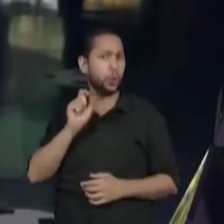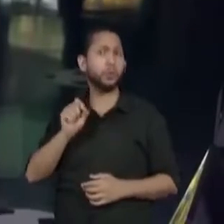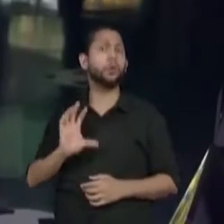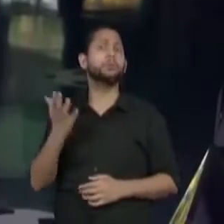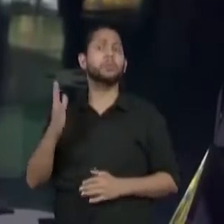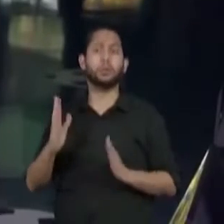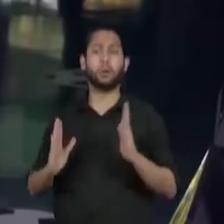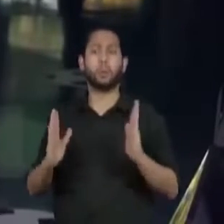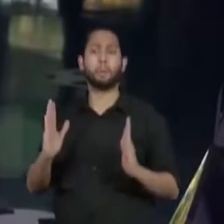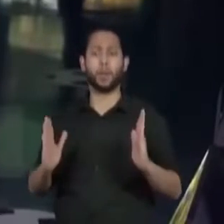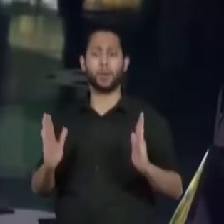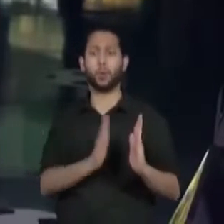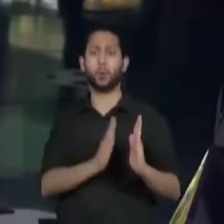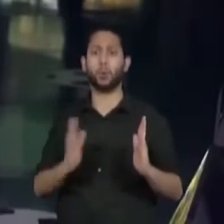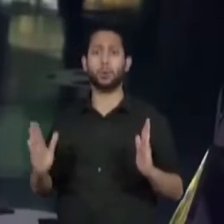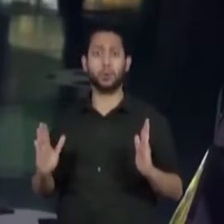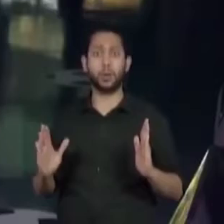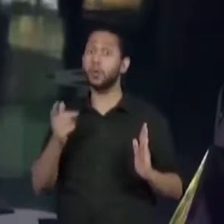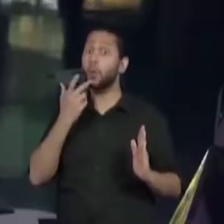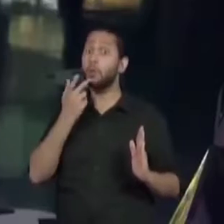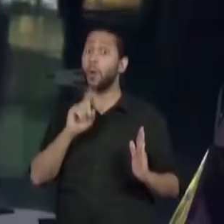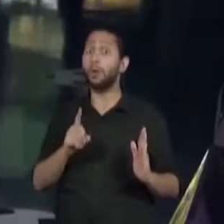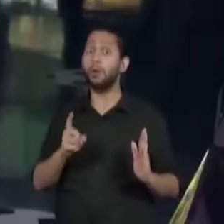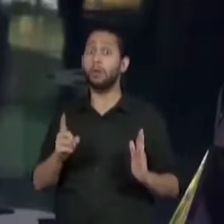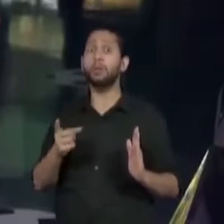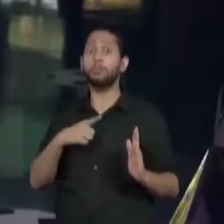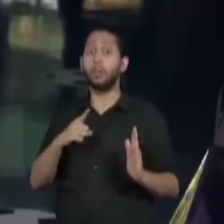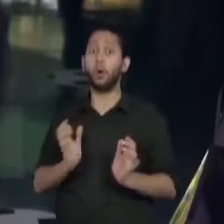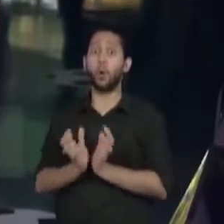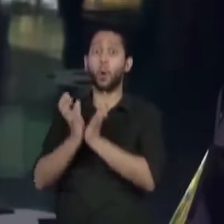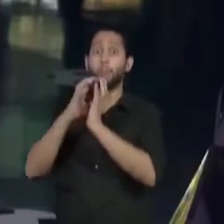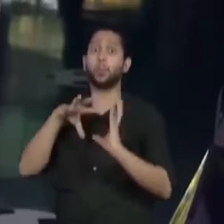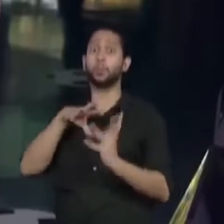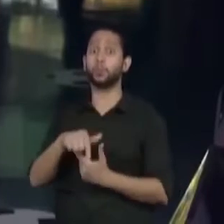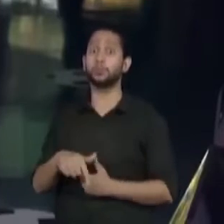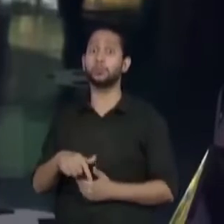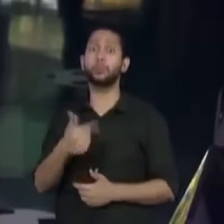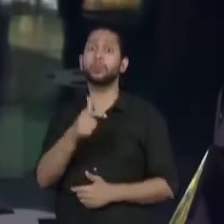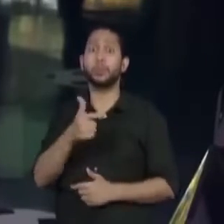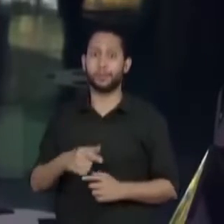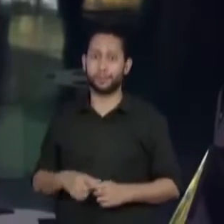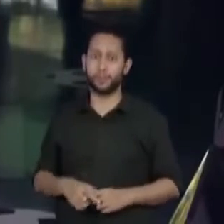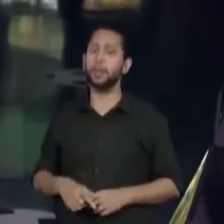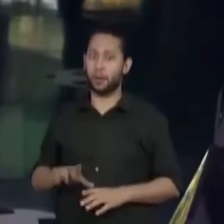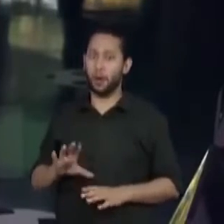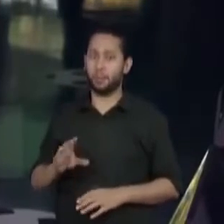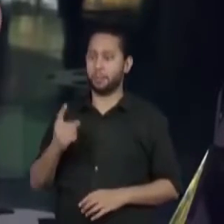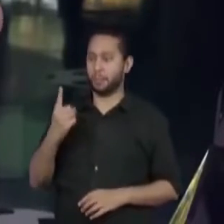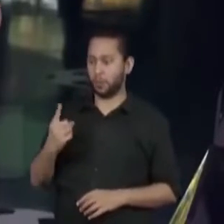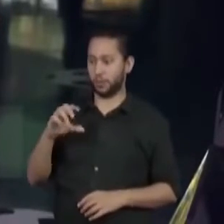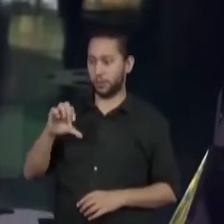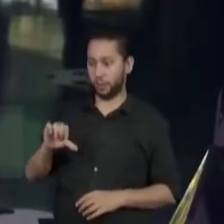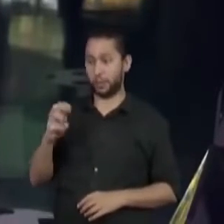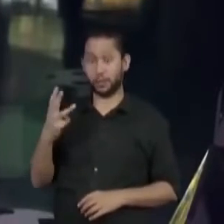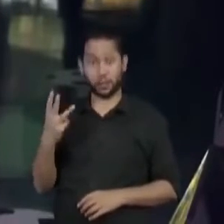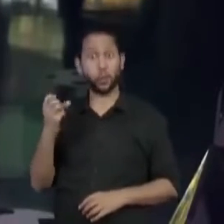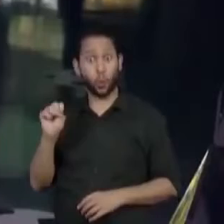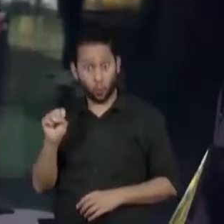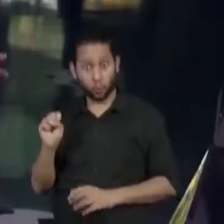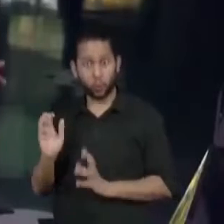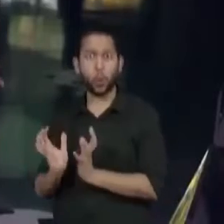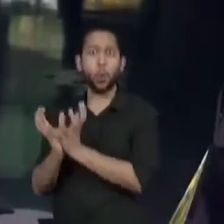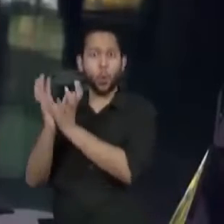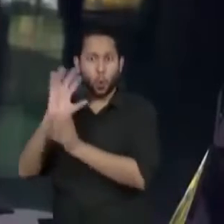nesse período aí que nós não citamos Copa do Mundo? Nós tivemos a última Copa em 1938 e depois retornou apenas